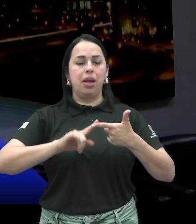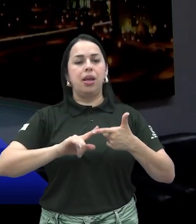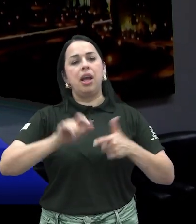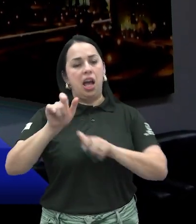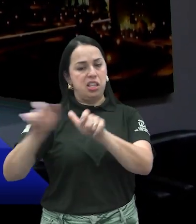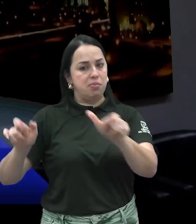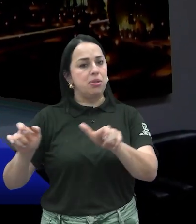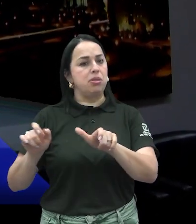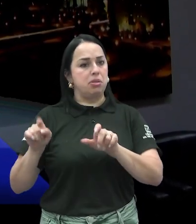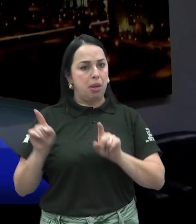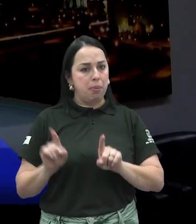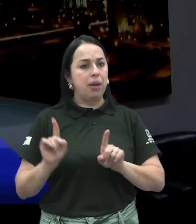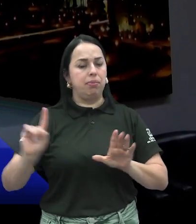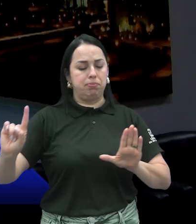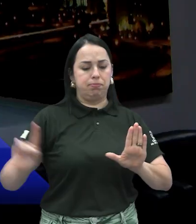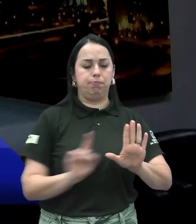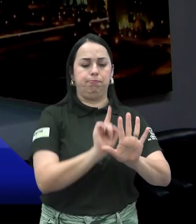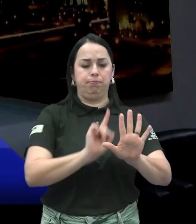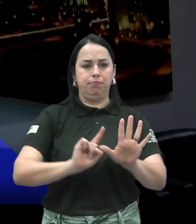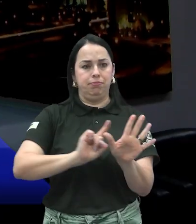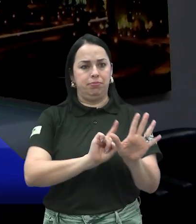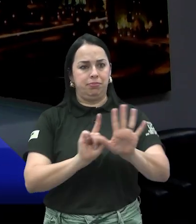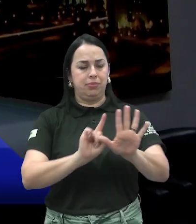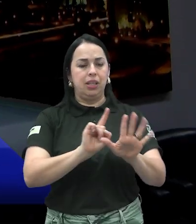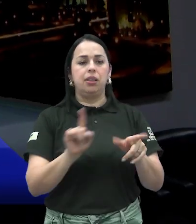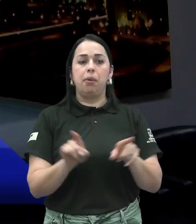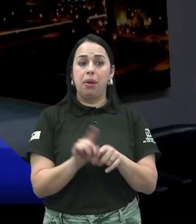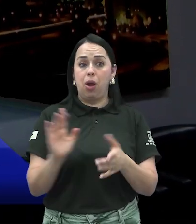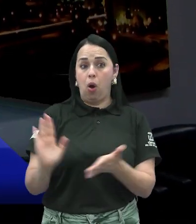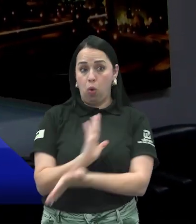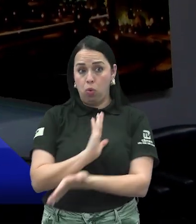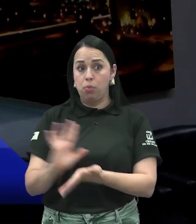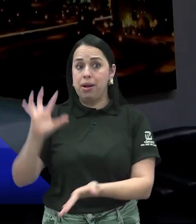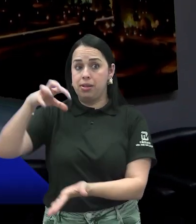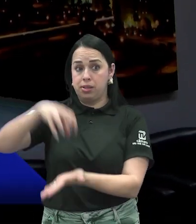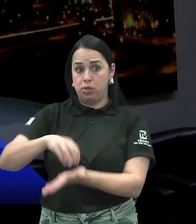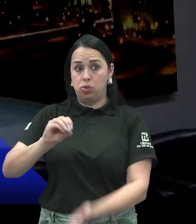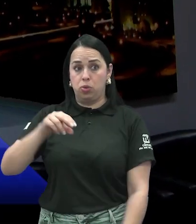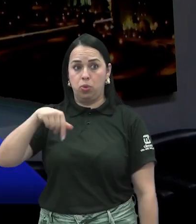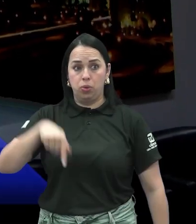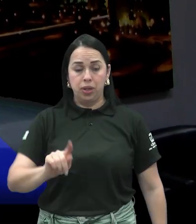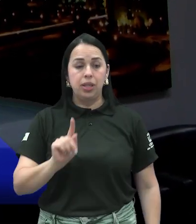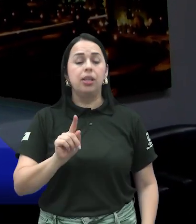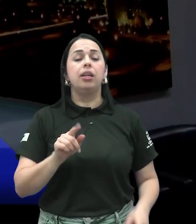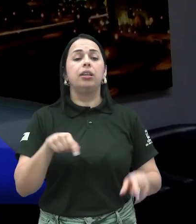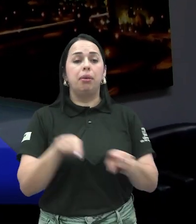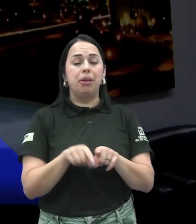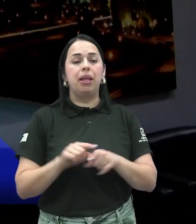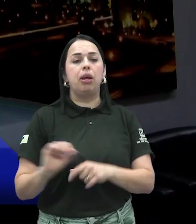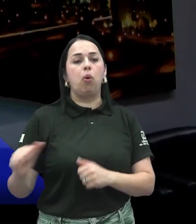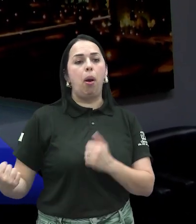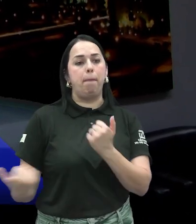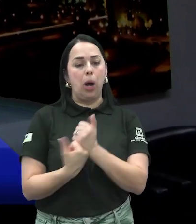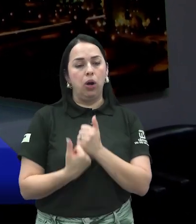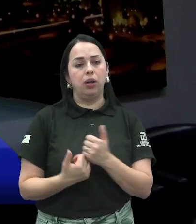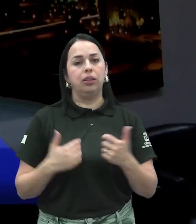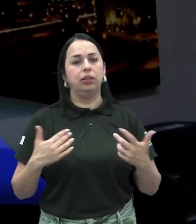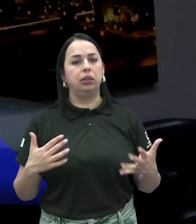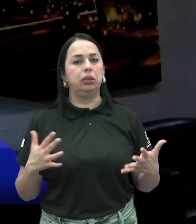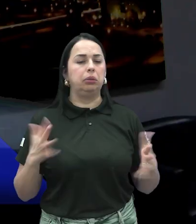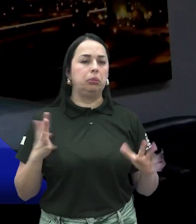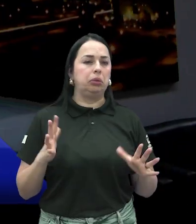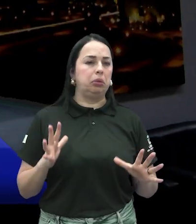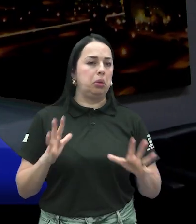as pessoas civis também do dia a dia, e também algumas entidades também de São José dos Campos, tem todo esse apoio da nossa cidade.